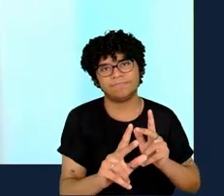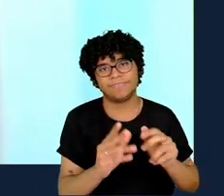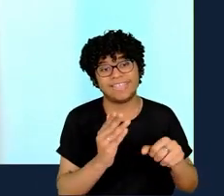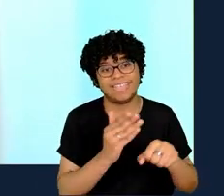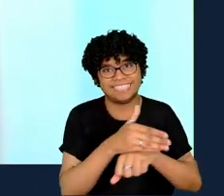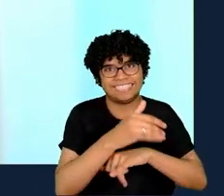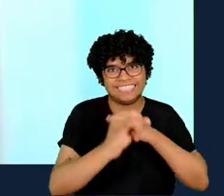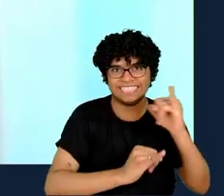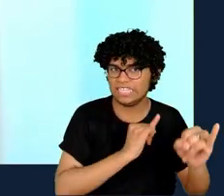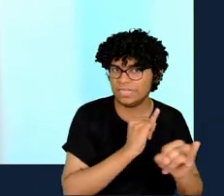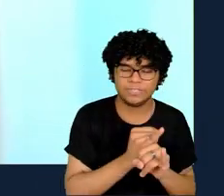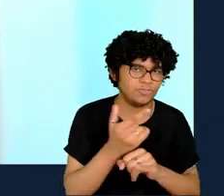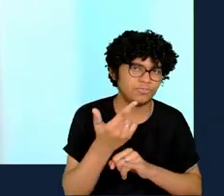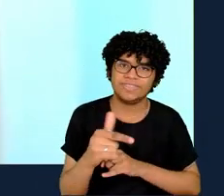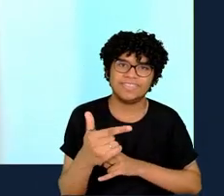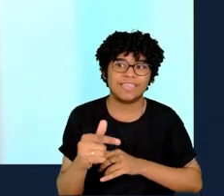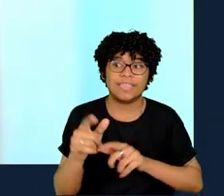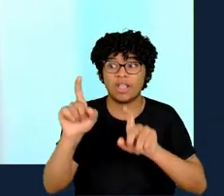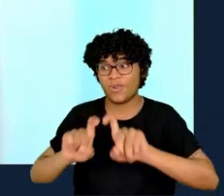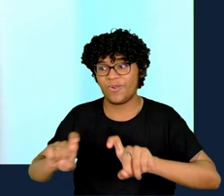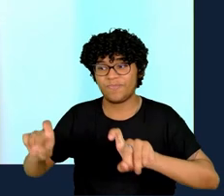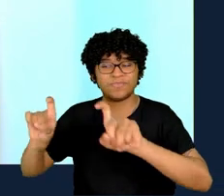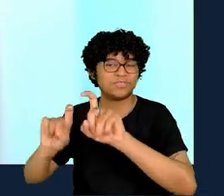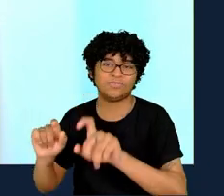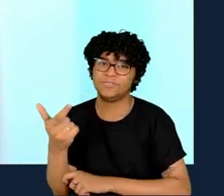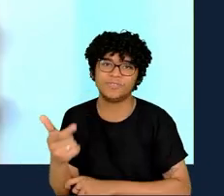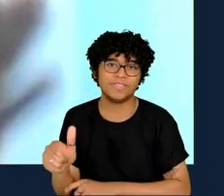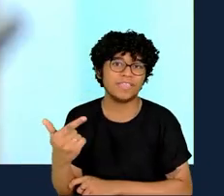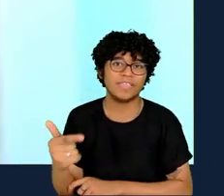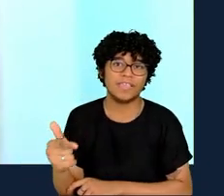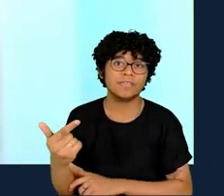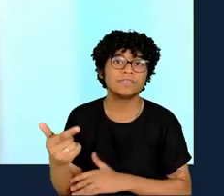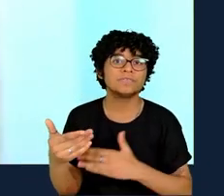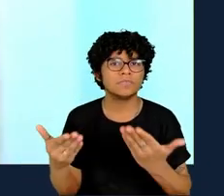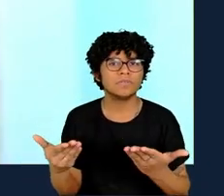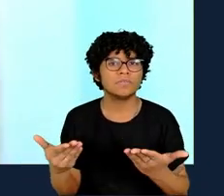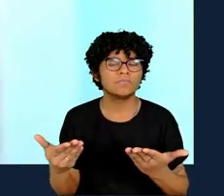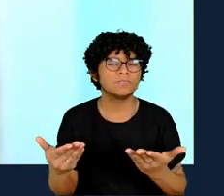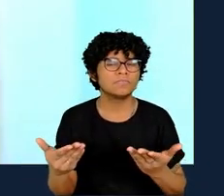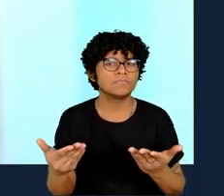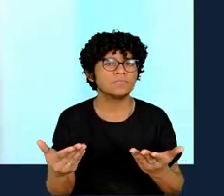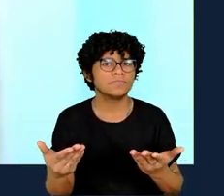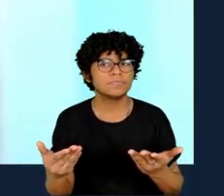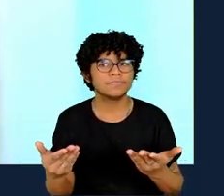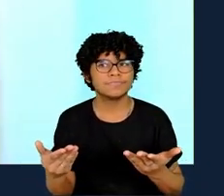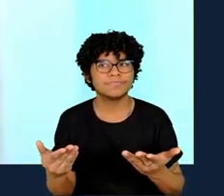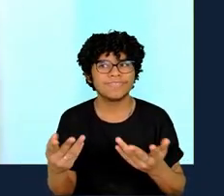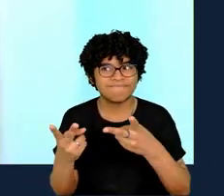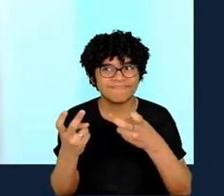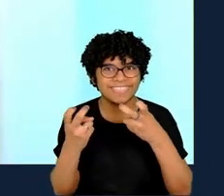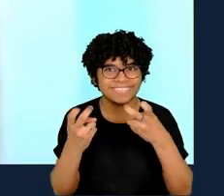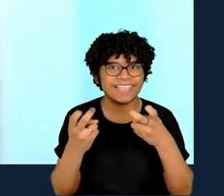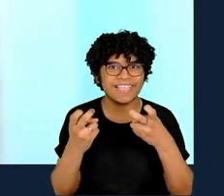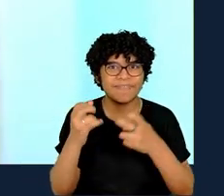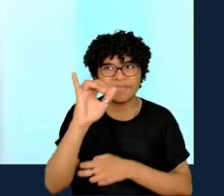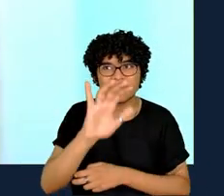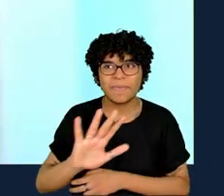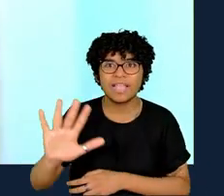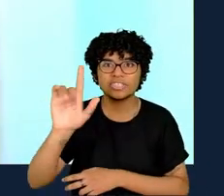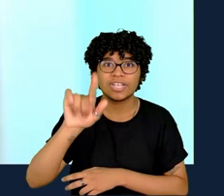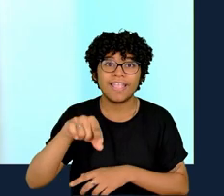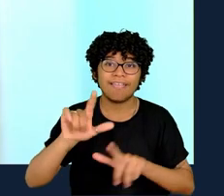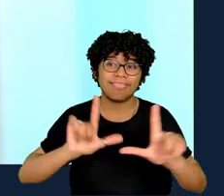a gente não tem acesso ao computador, então o que a gente se depara nessas imagens é através do Jornal